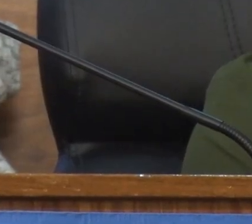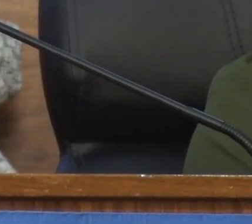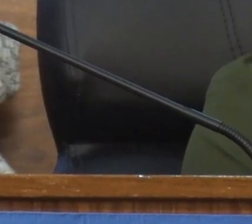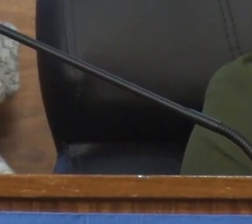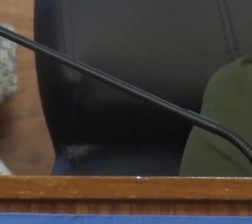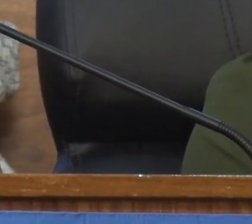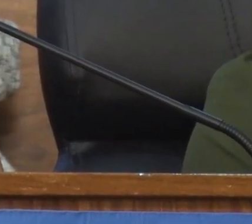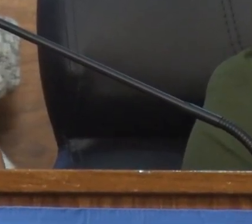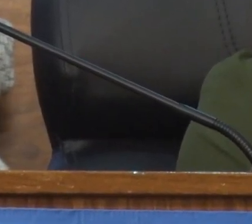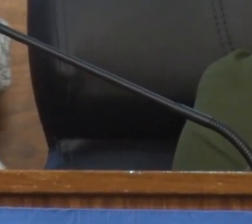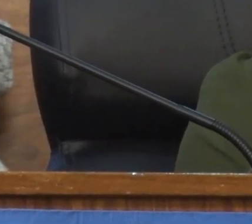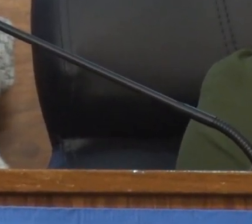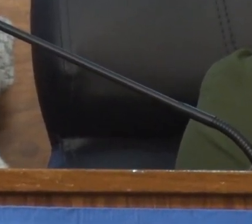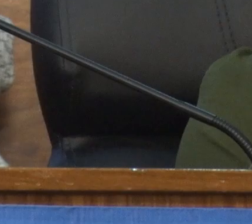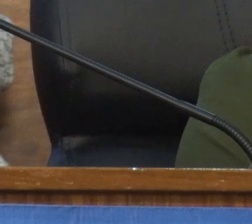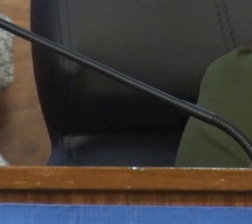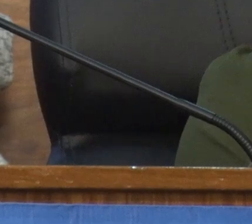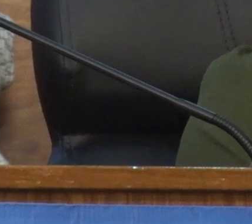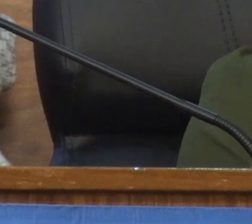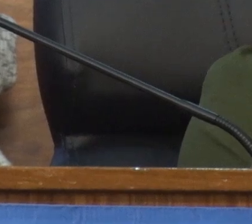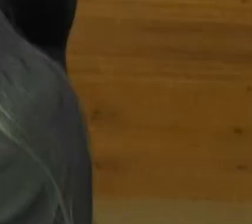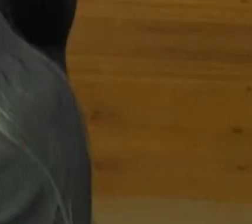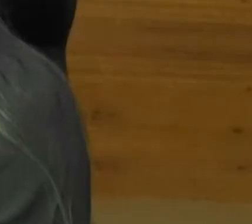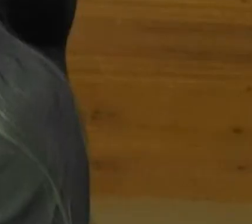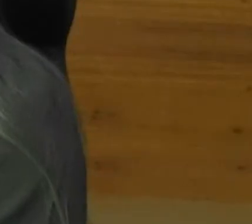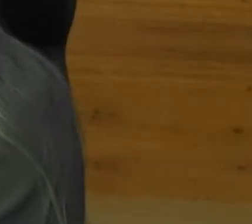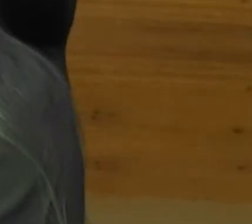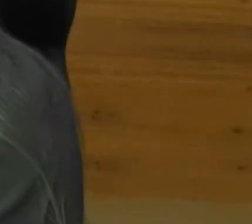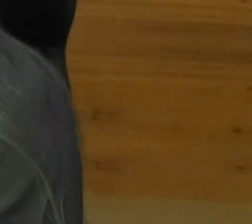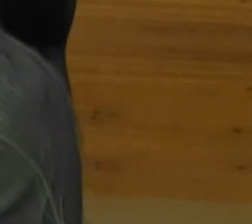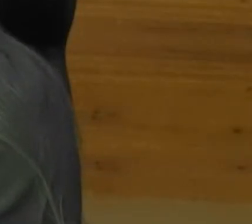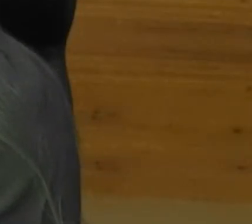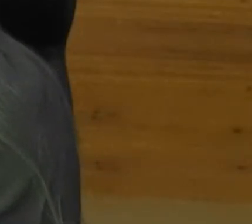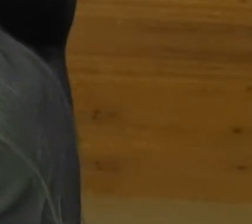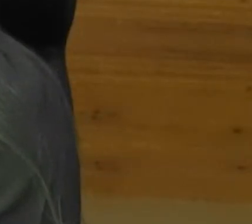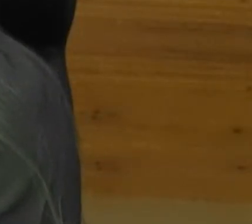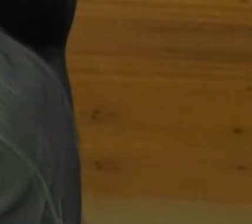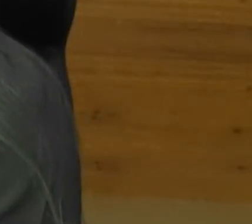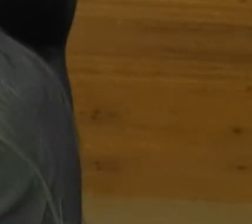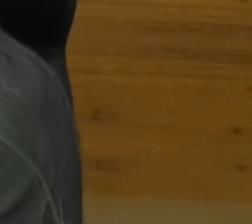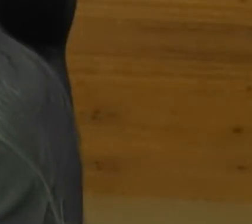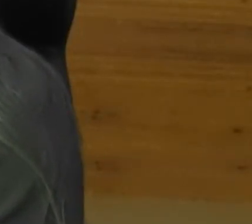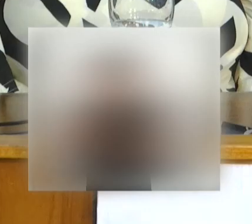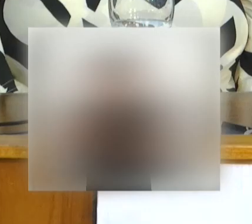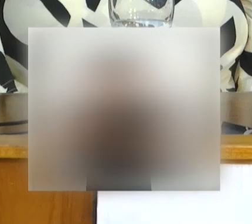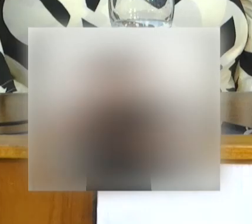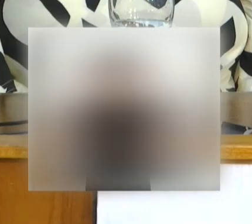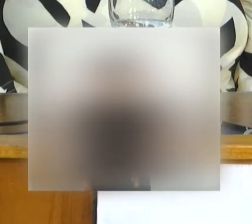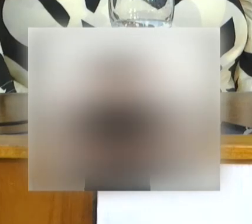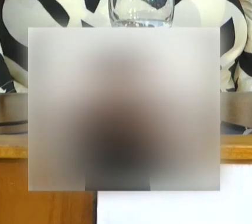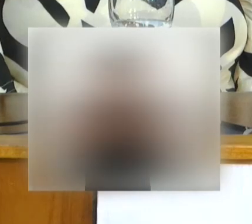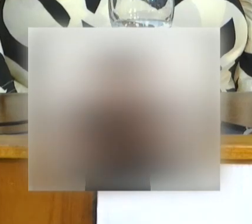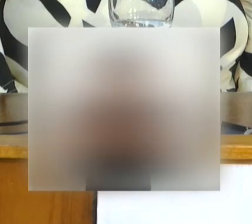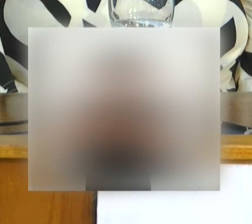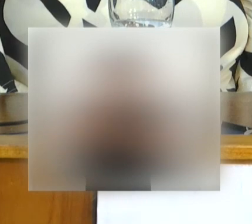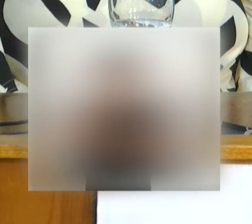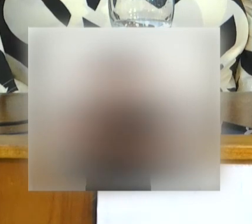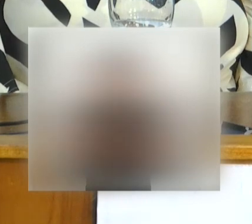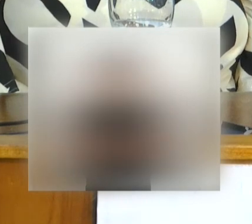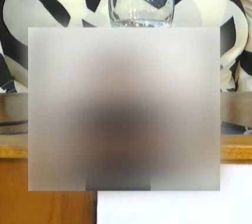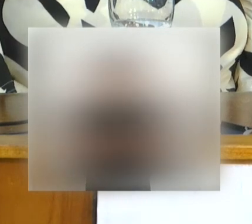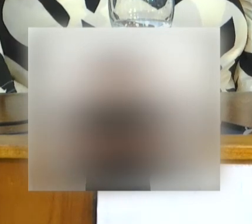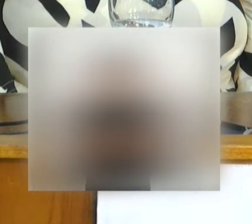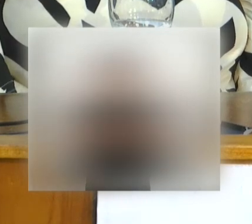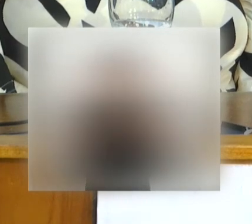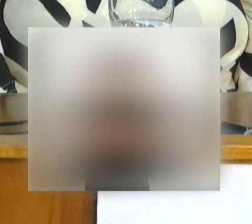Mar Azul Flávia Azevedo advogada e voluntária Marcela Faria e o secretário municipal de esportes Vitor